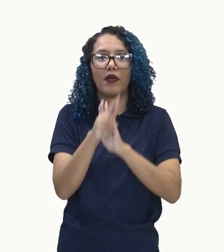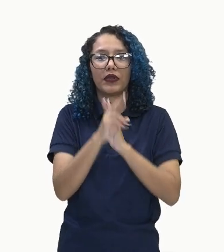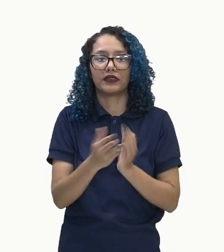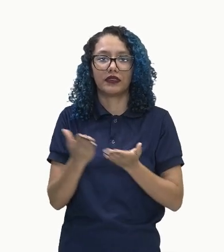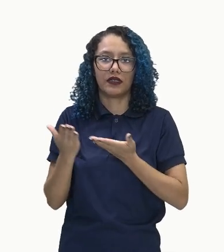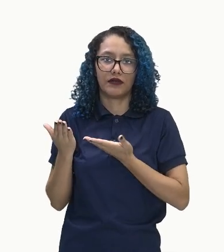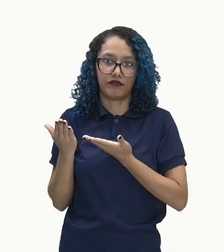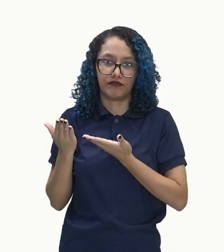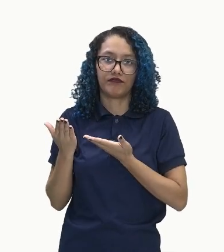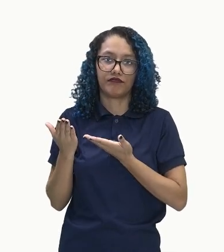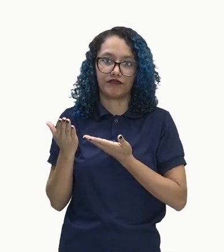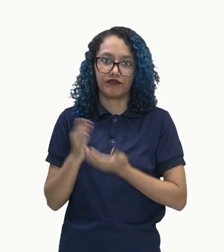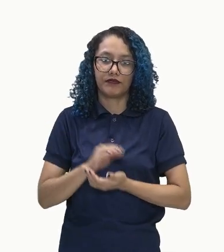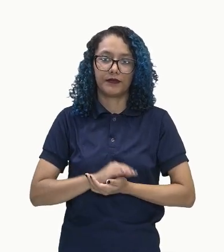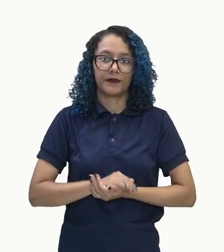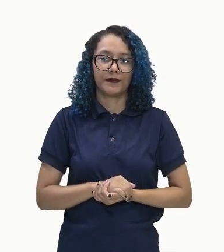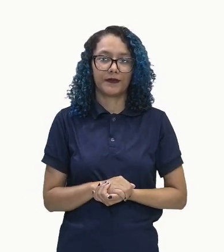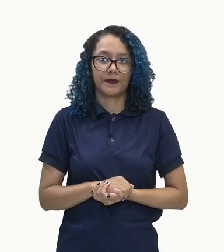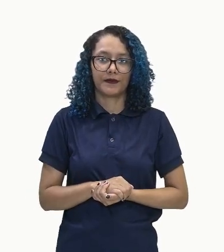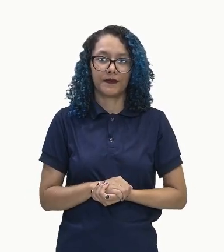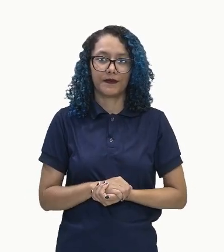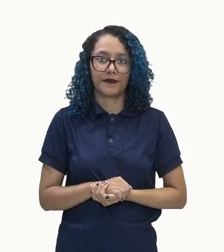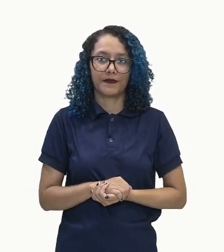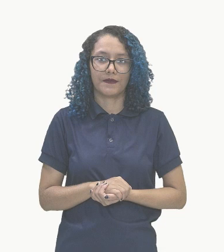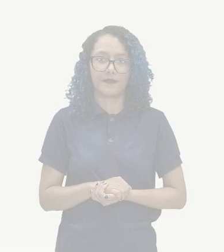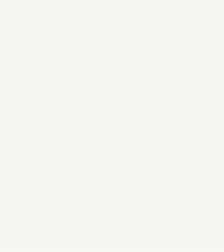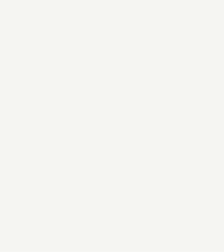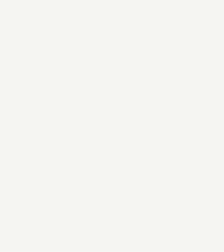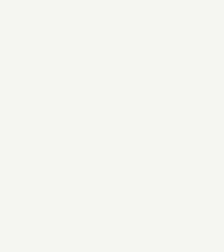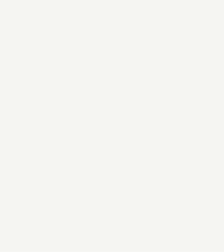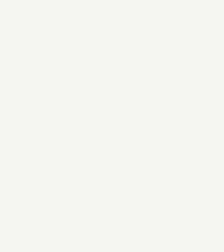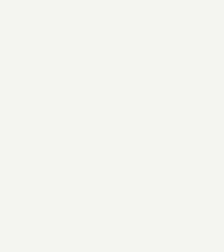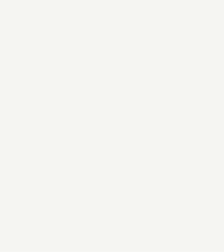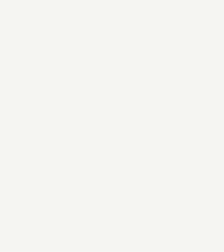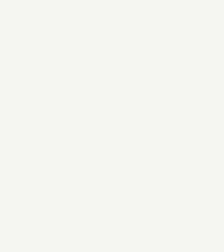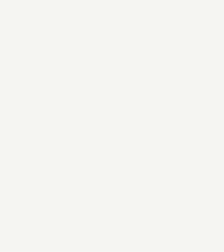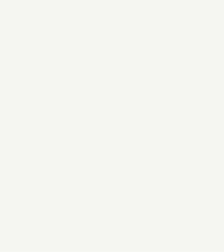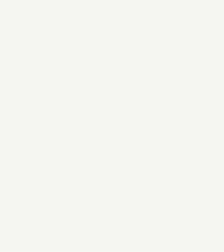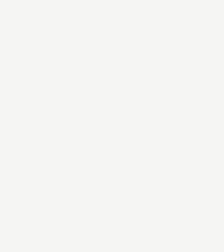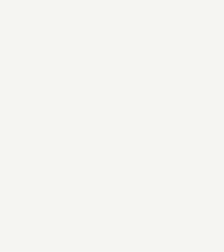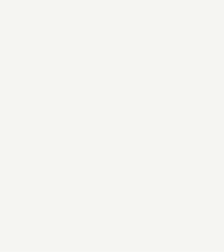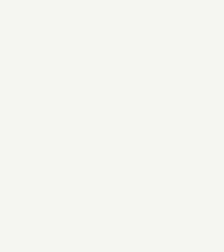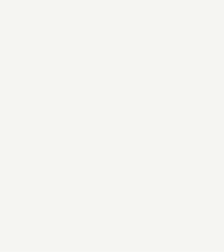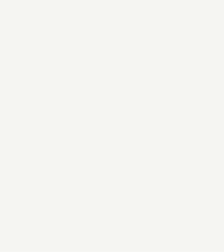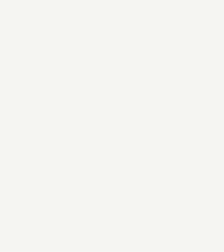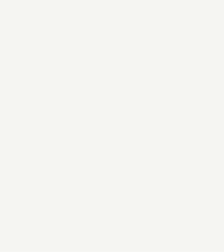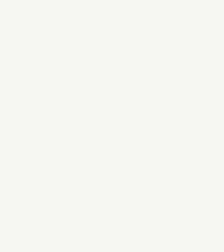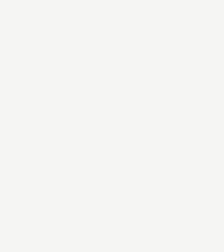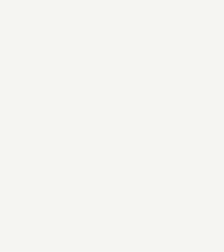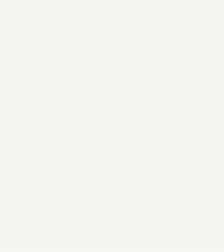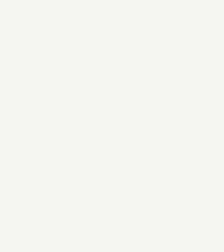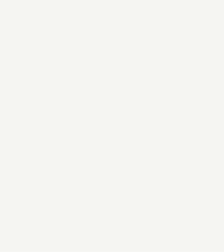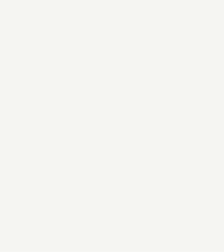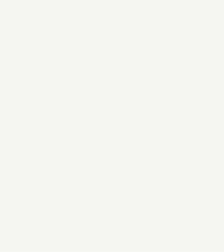1 sextilhão é exatamente igual a 10 elevado ao expoente 21. Marca bem, porque o